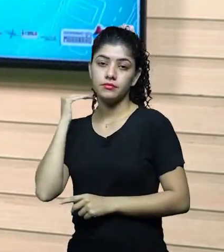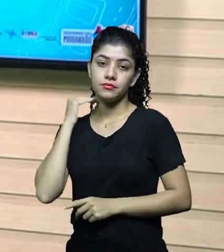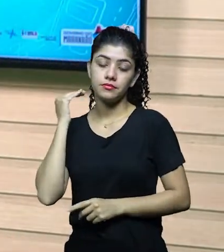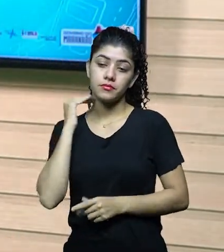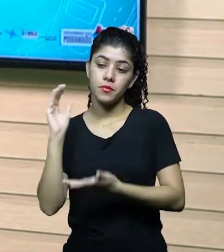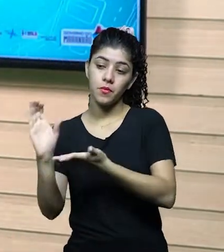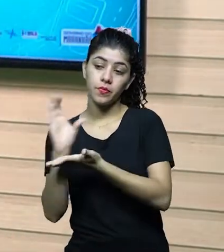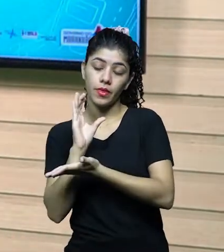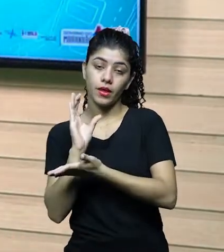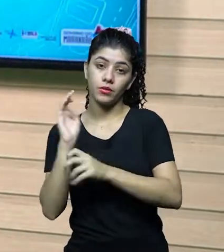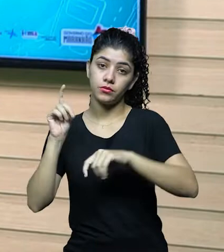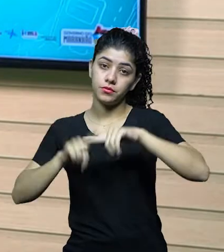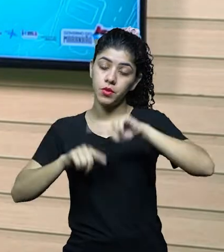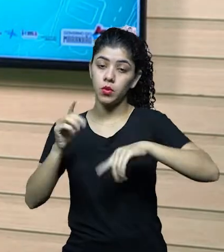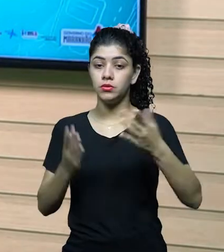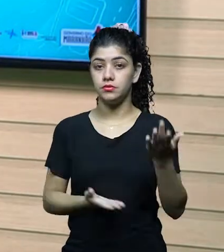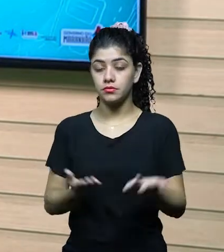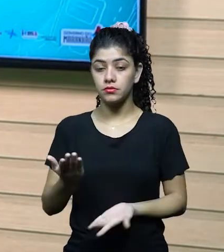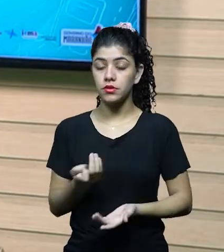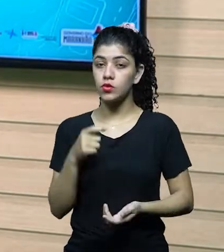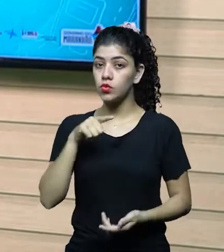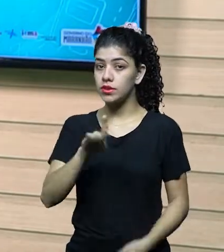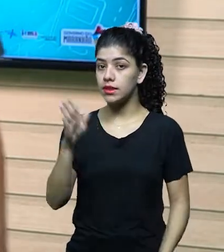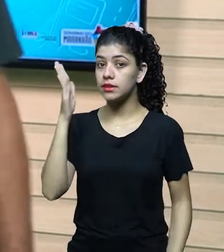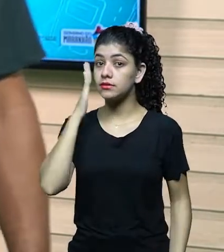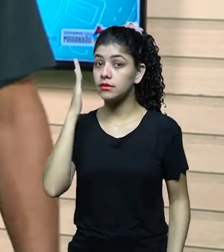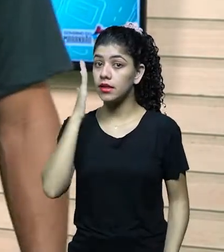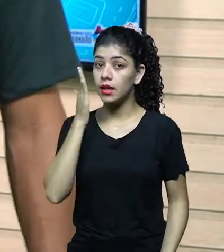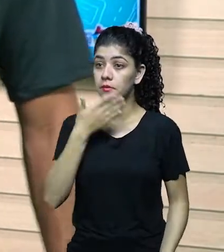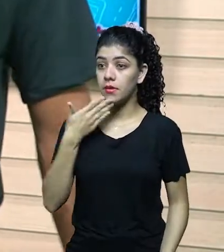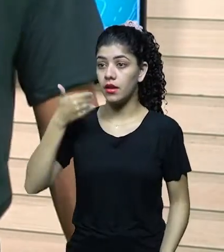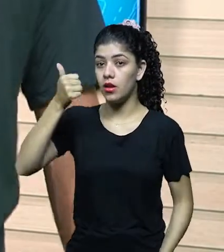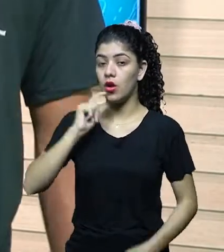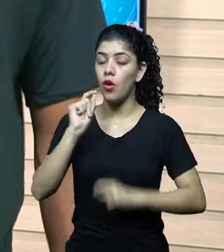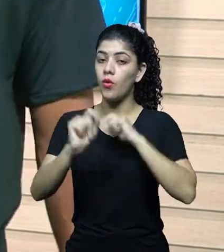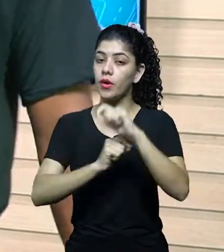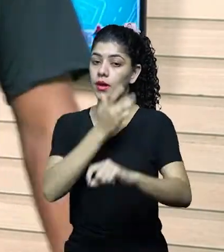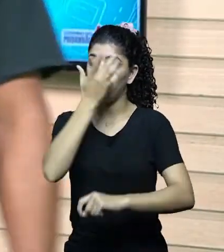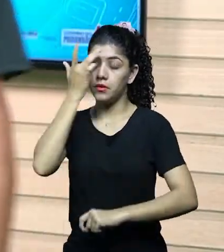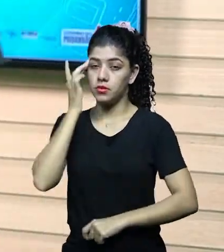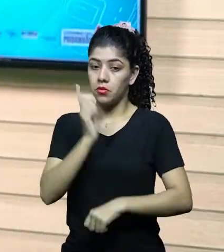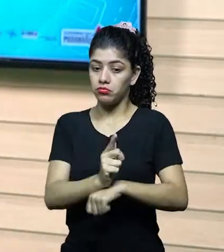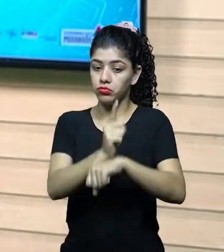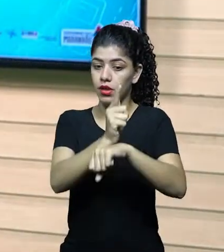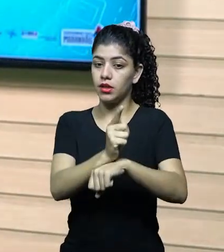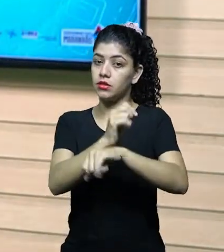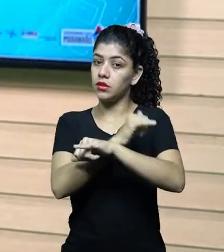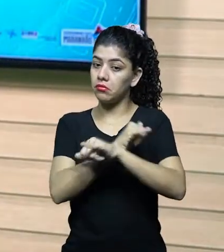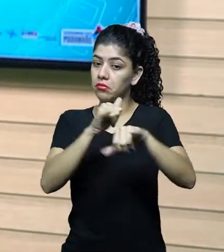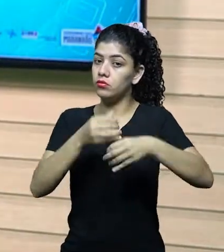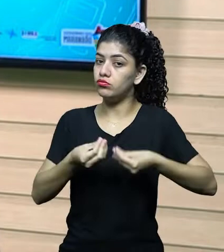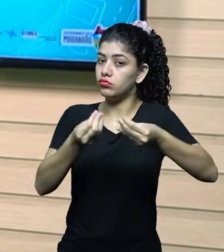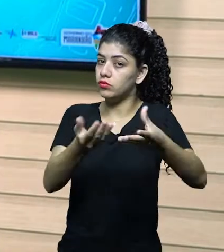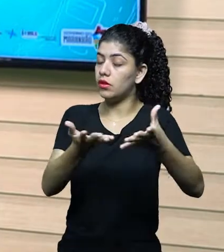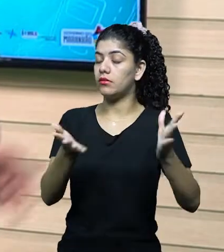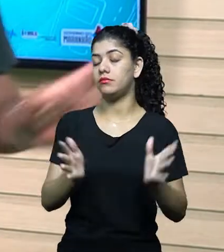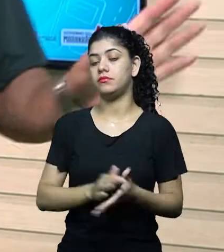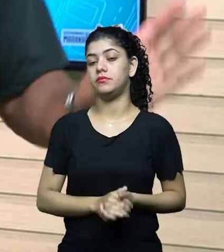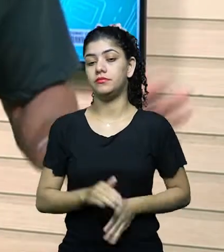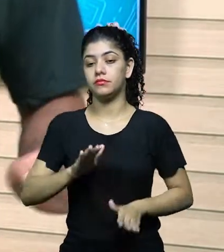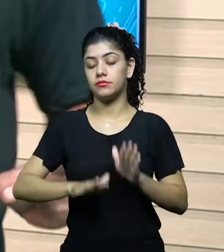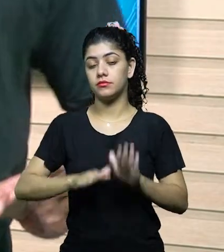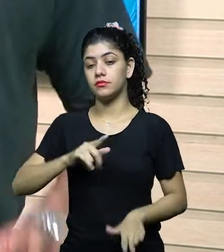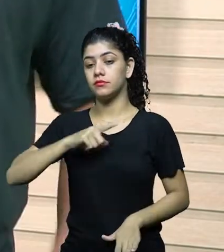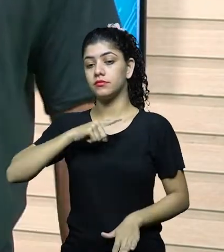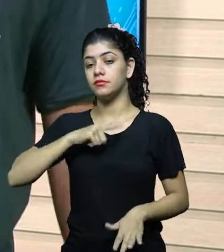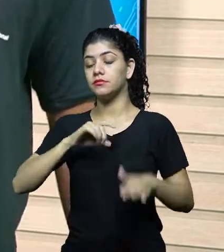oferecer algum produto ou serviço, que você entenda o máximo possível o que o seu gerente está lhe oferecendo. Às vezes, por exemplo, você